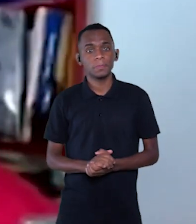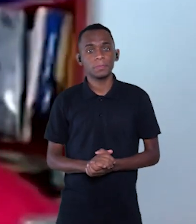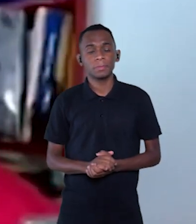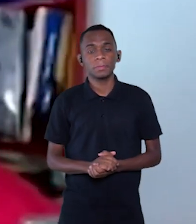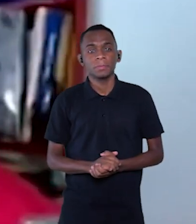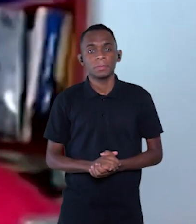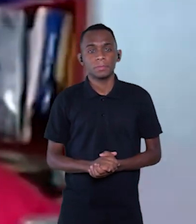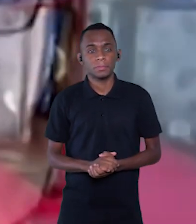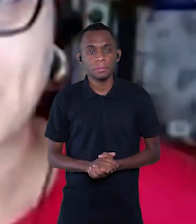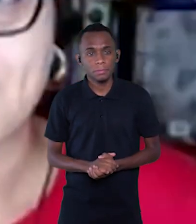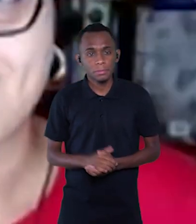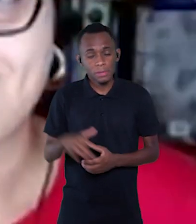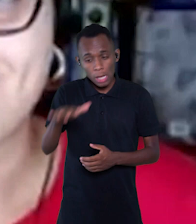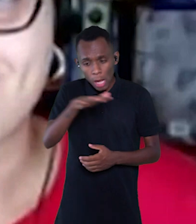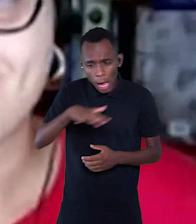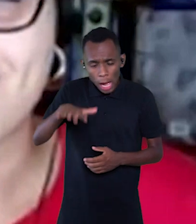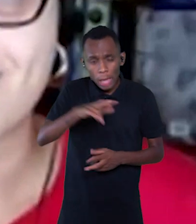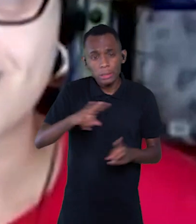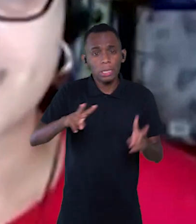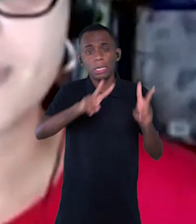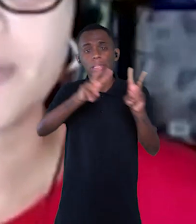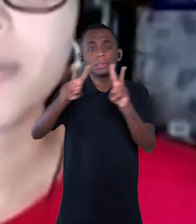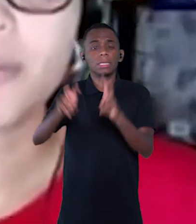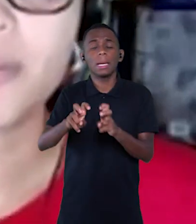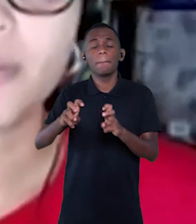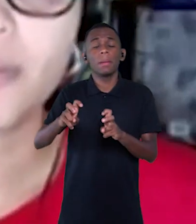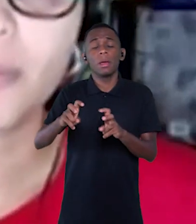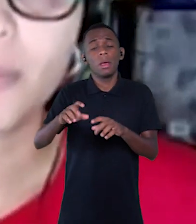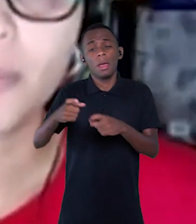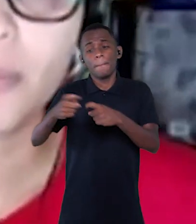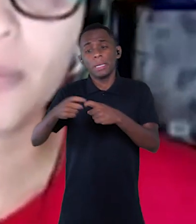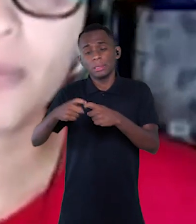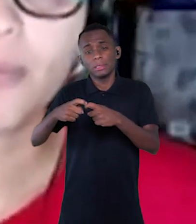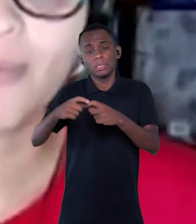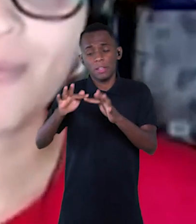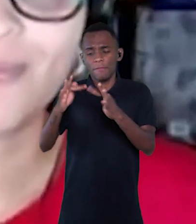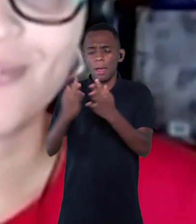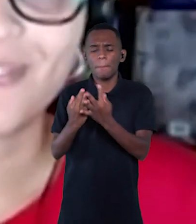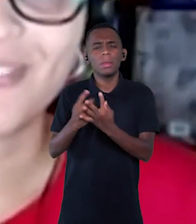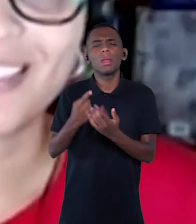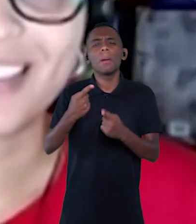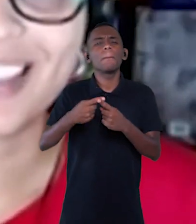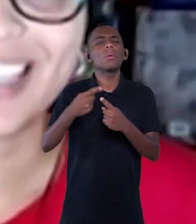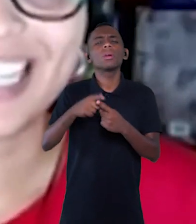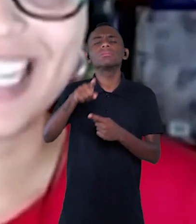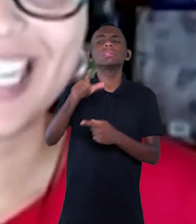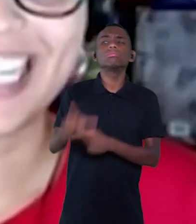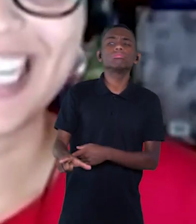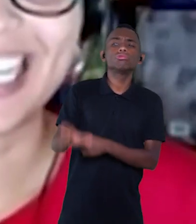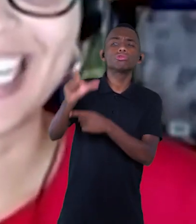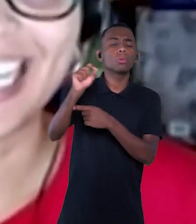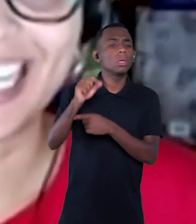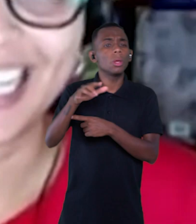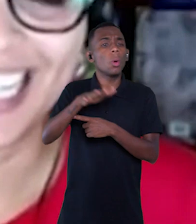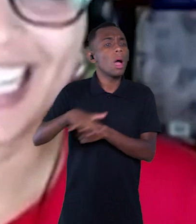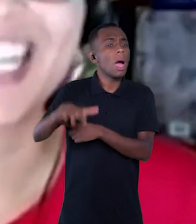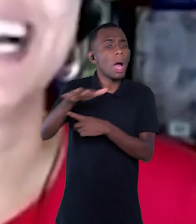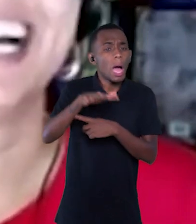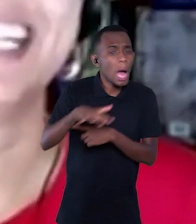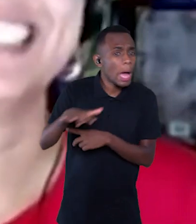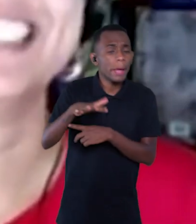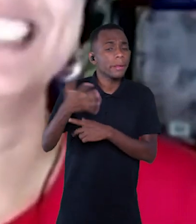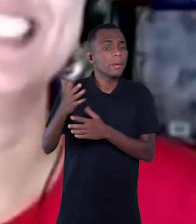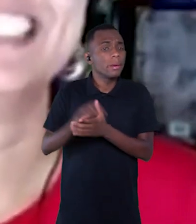Entrando aí na medicina de família, o que te levou a escolher, né, a